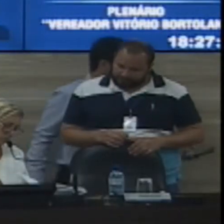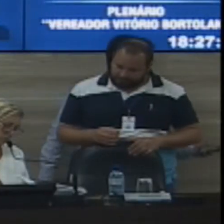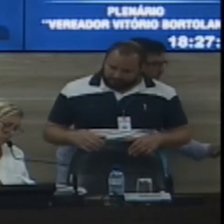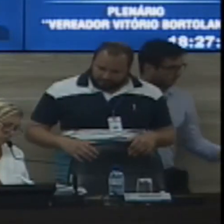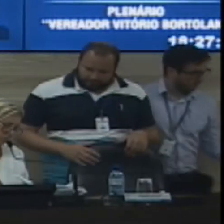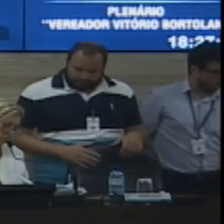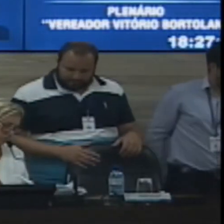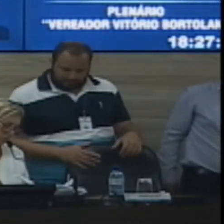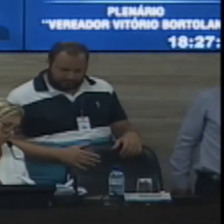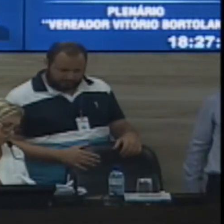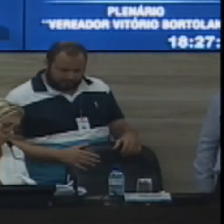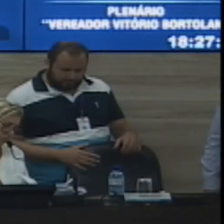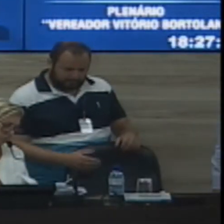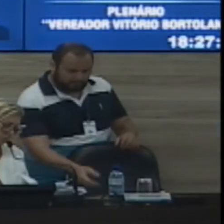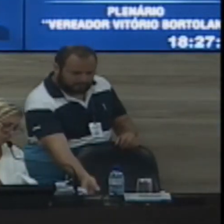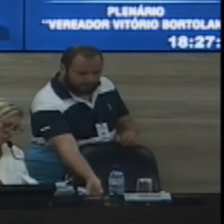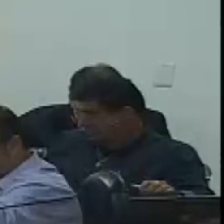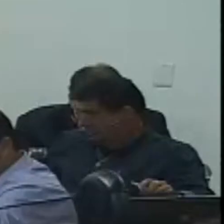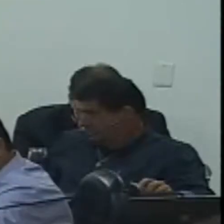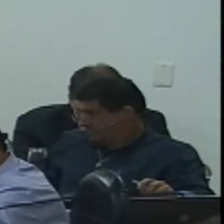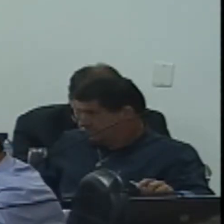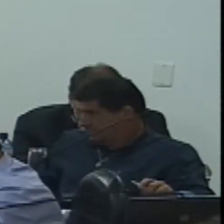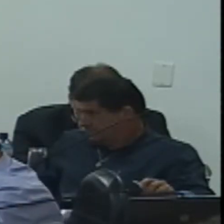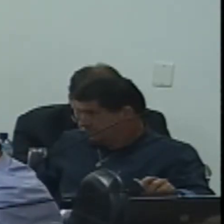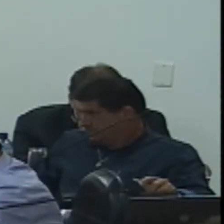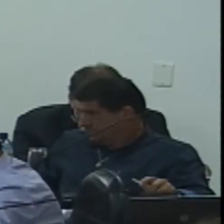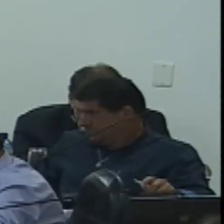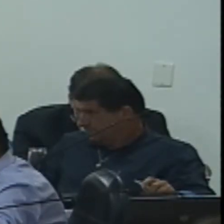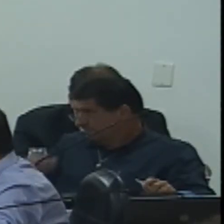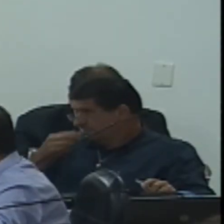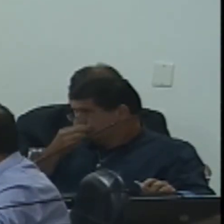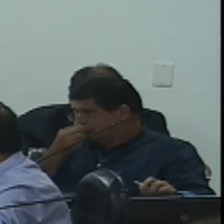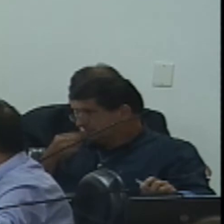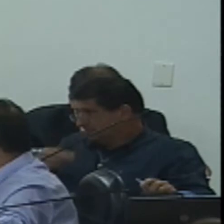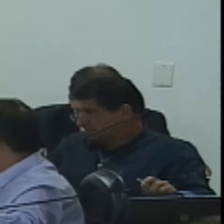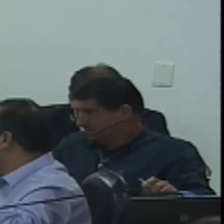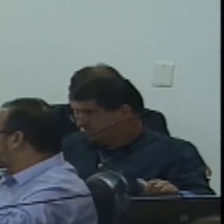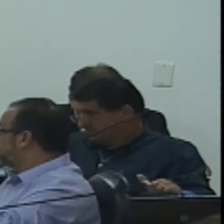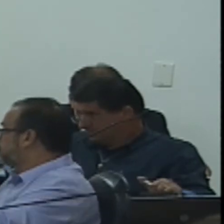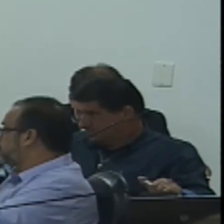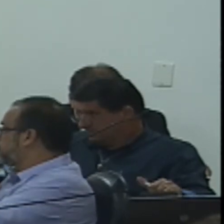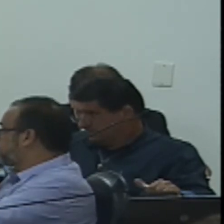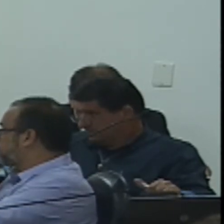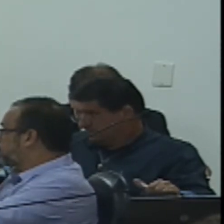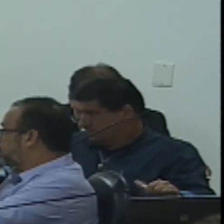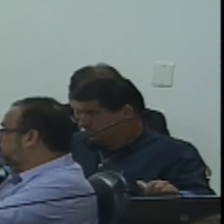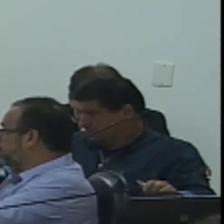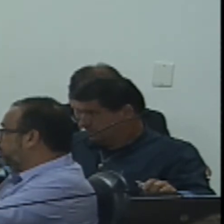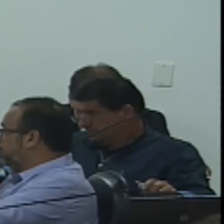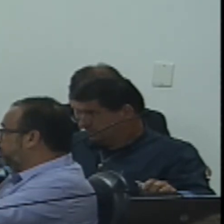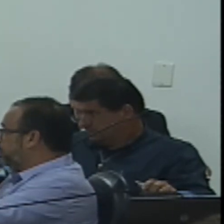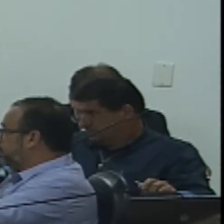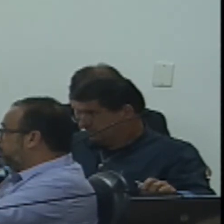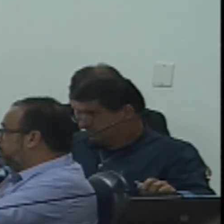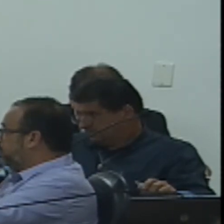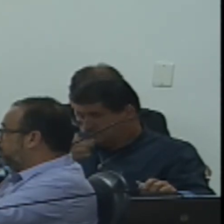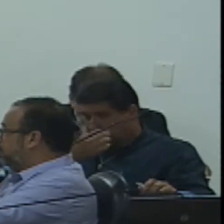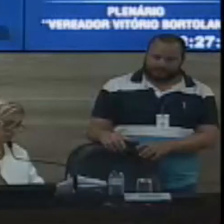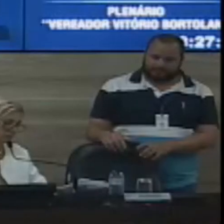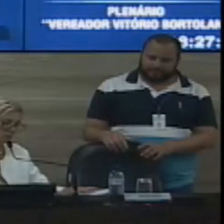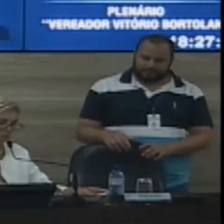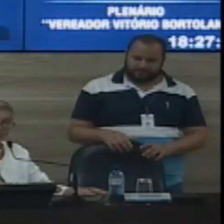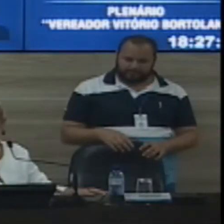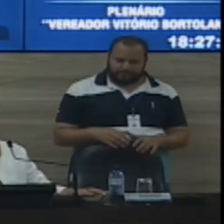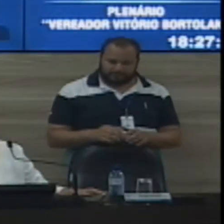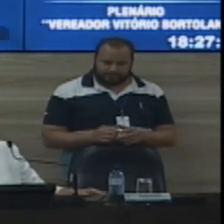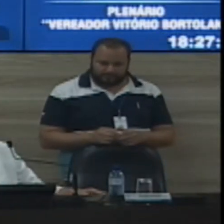Me perdoe, o senhor pediu a inversão para parar o requerimento e começar a ler as moções. Me perdoe, tá? Sim.